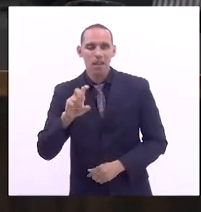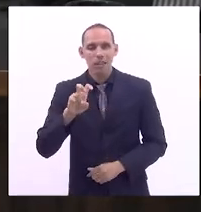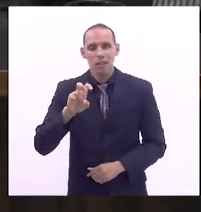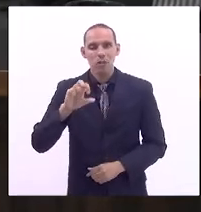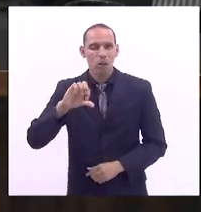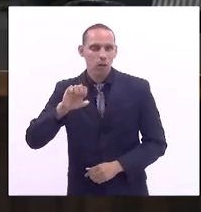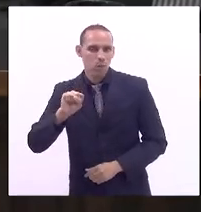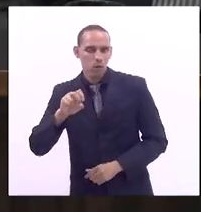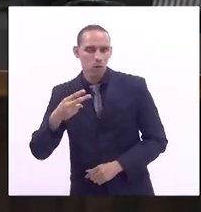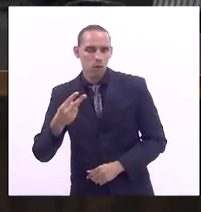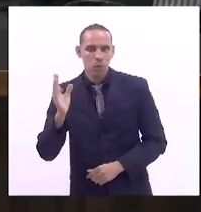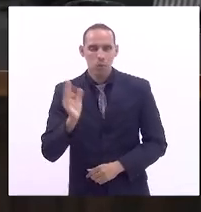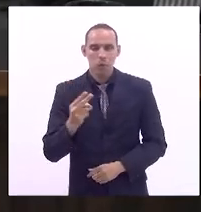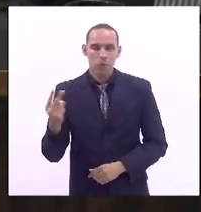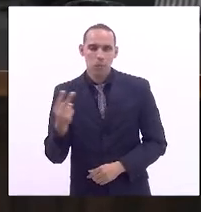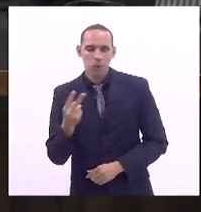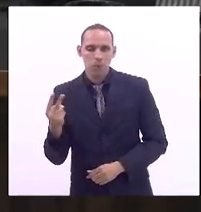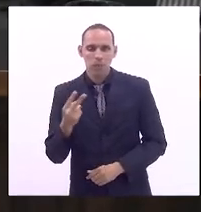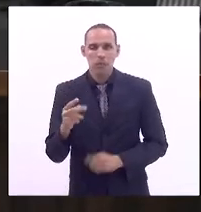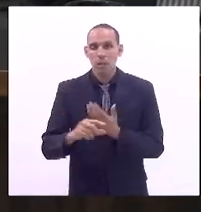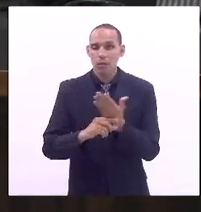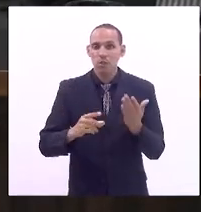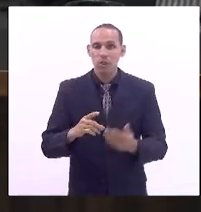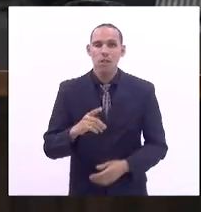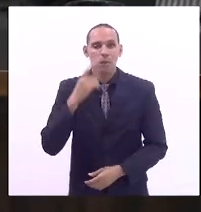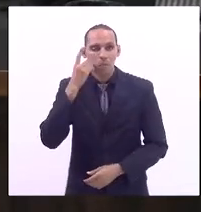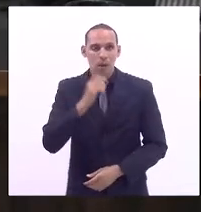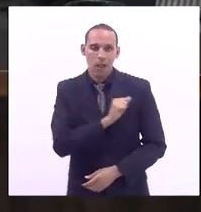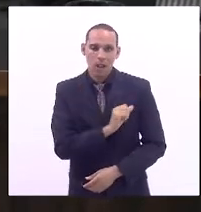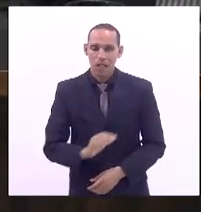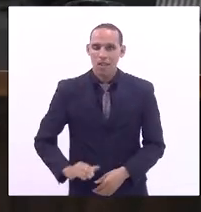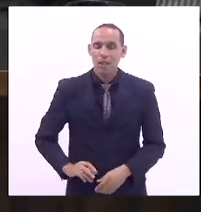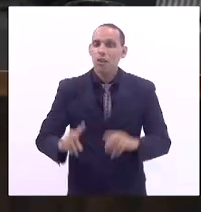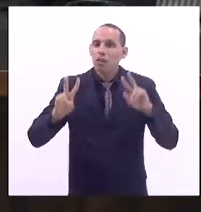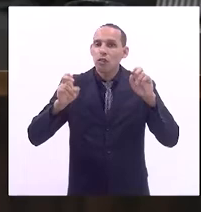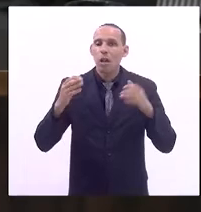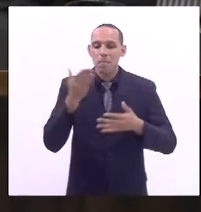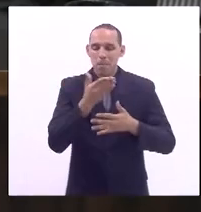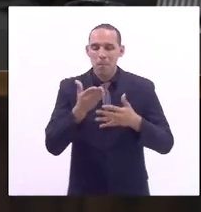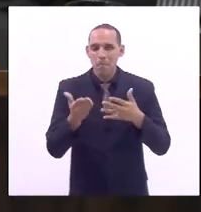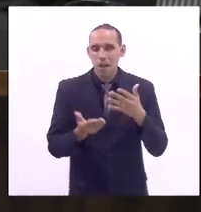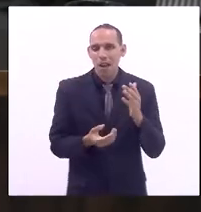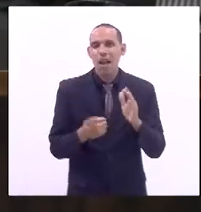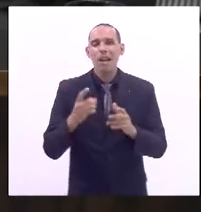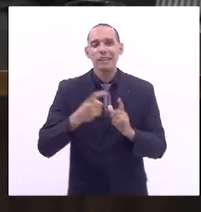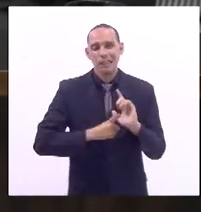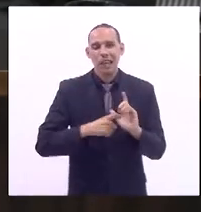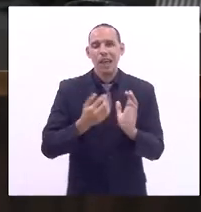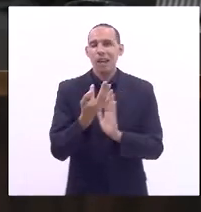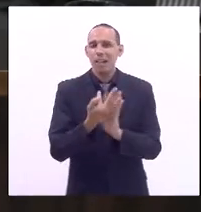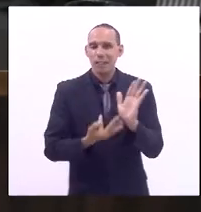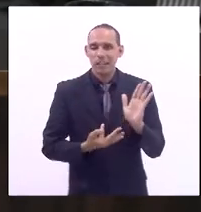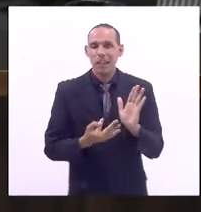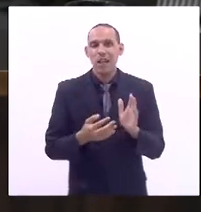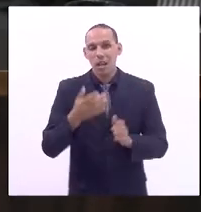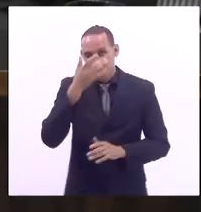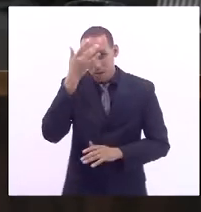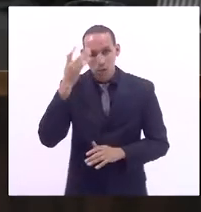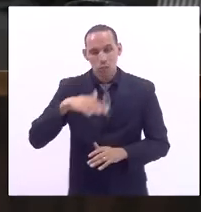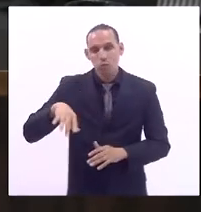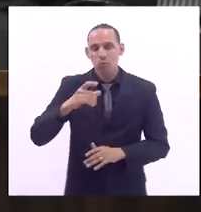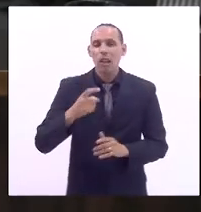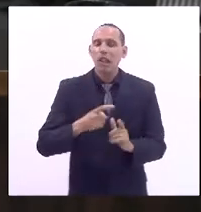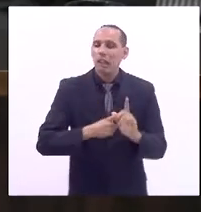5982 de 22 de autoria do deputado André Ceciliano que tipo assim sobre o parcelamento de débitos fiscais de devedores e recuperação judicial